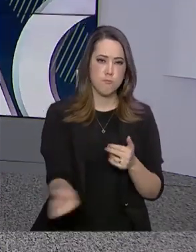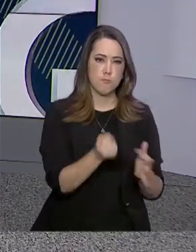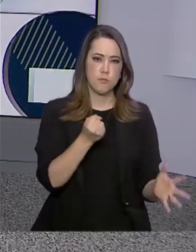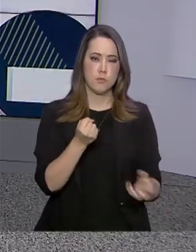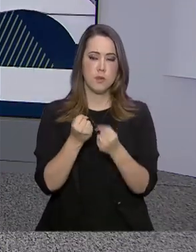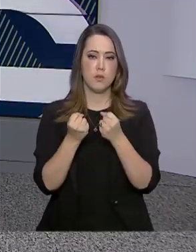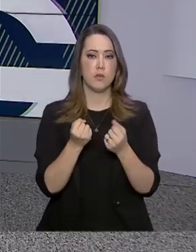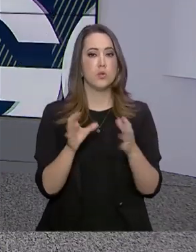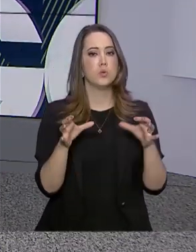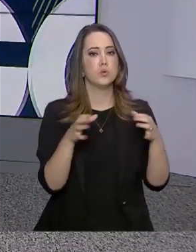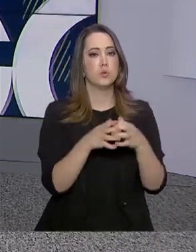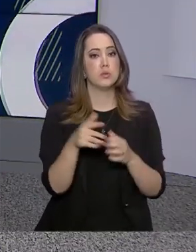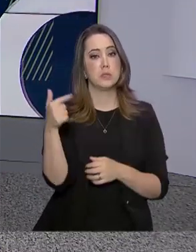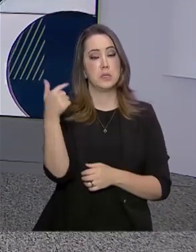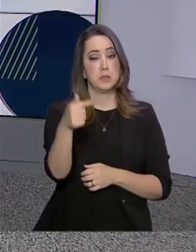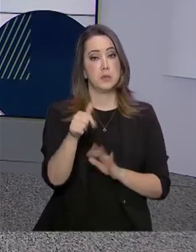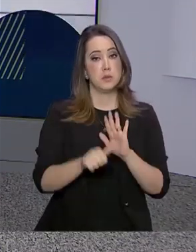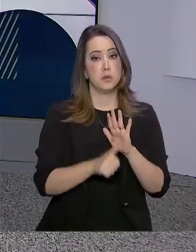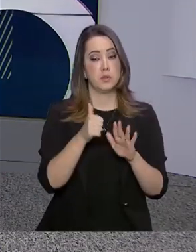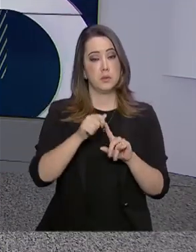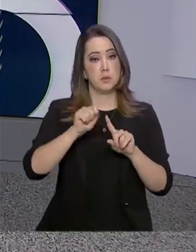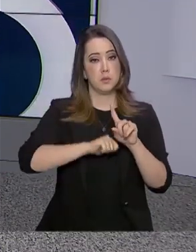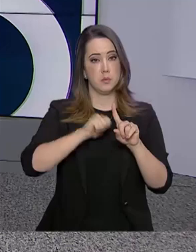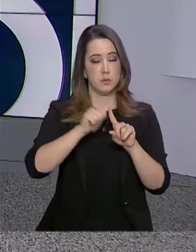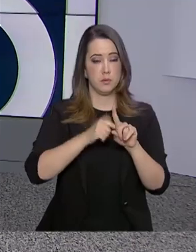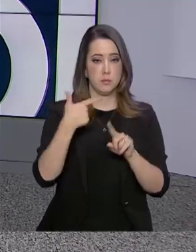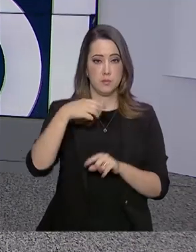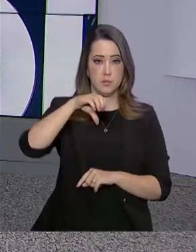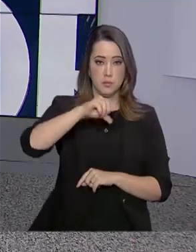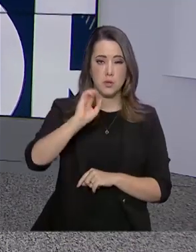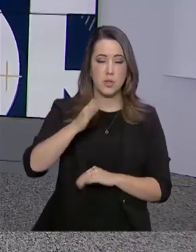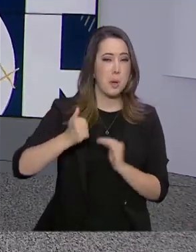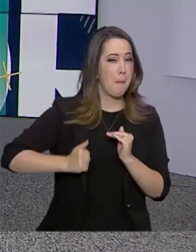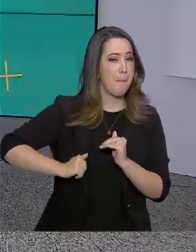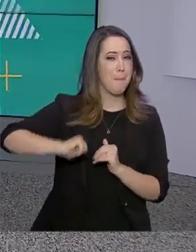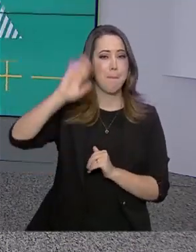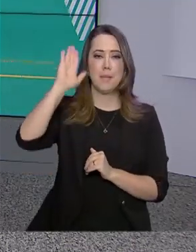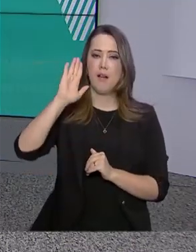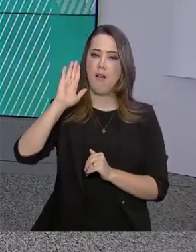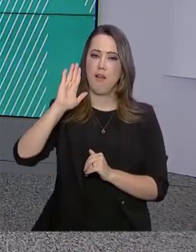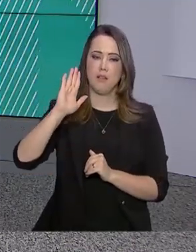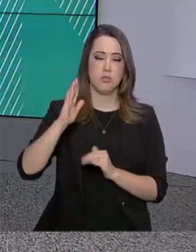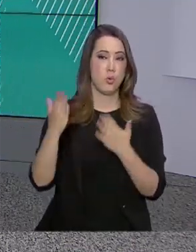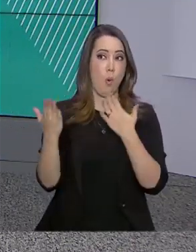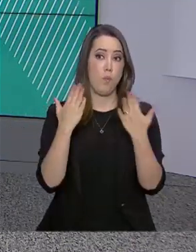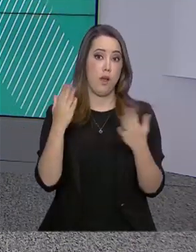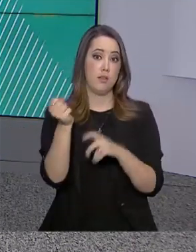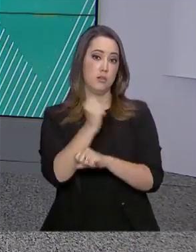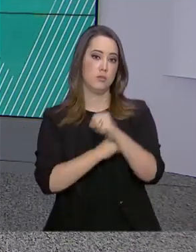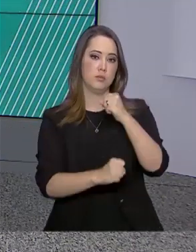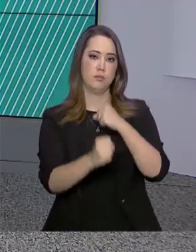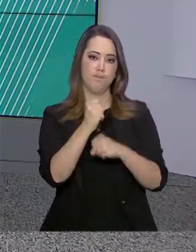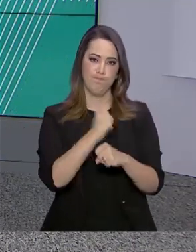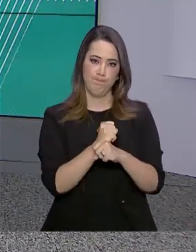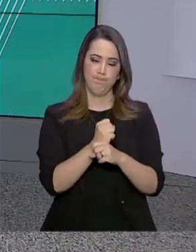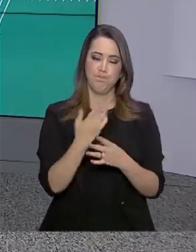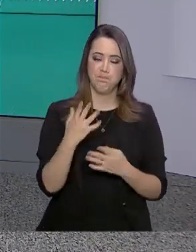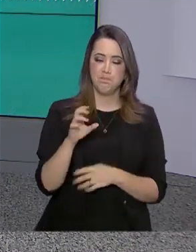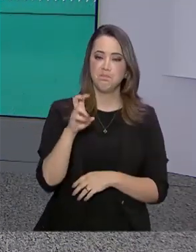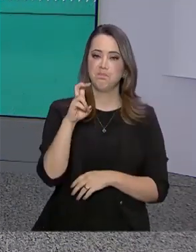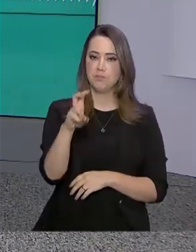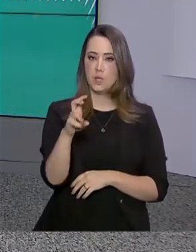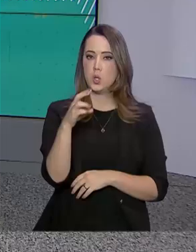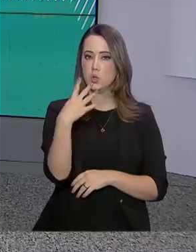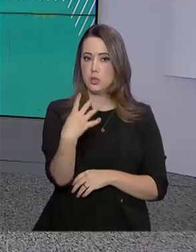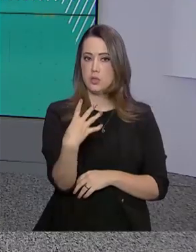apreendidos das quadrilhas nos sete primeiros meses de 2019 já ultrapassam as apreensões de todo o ano passado,